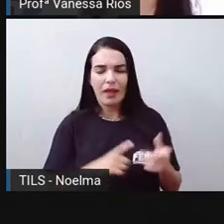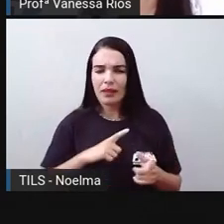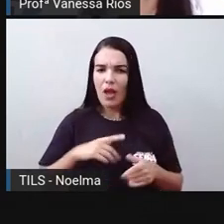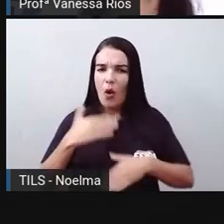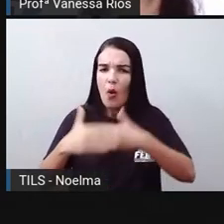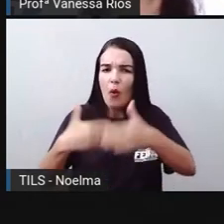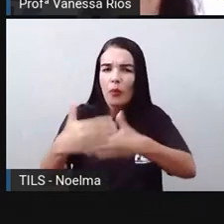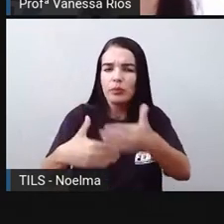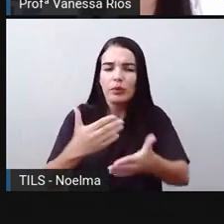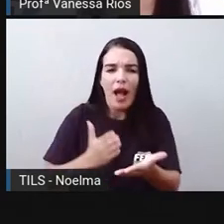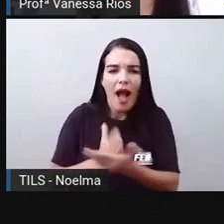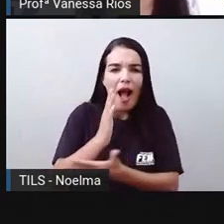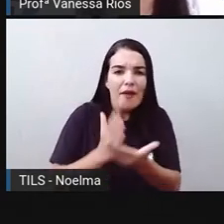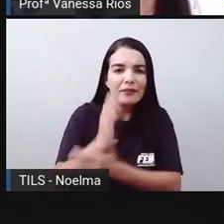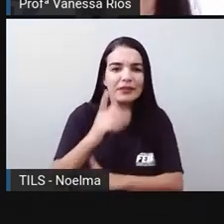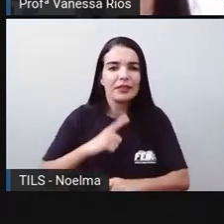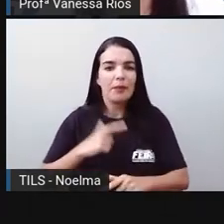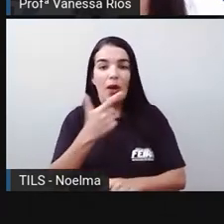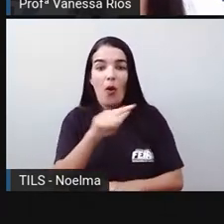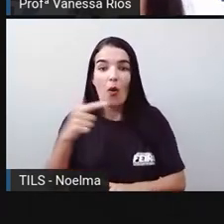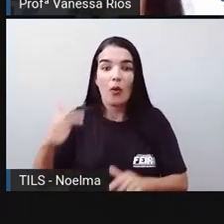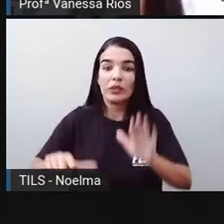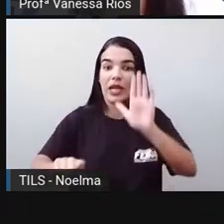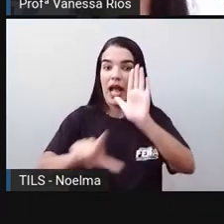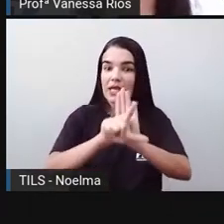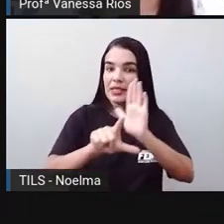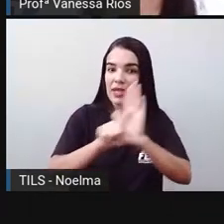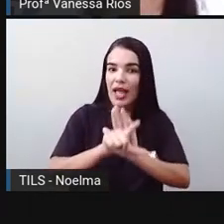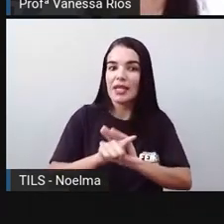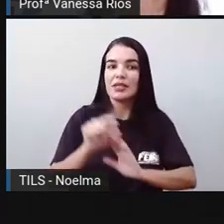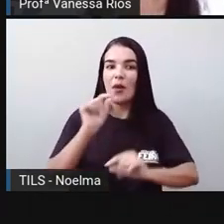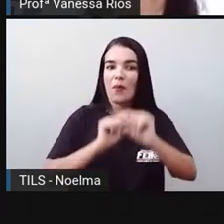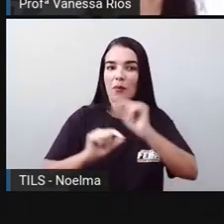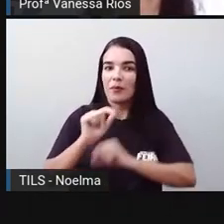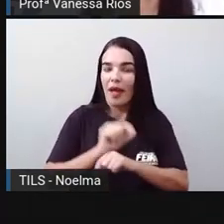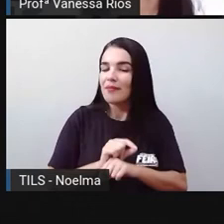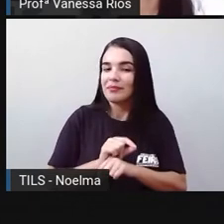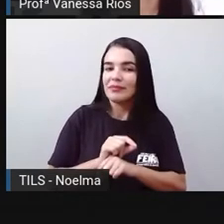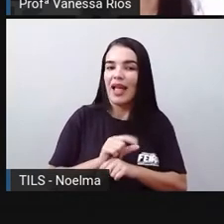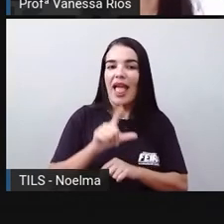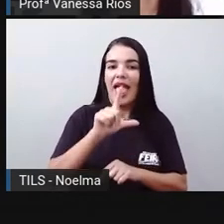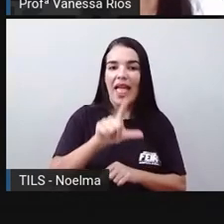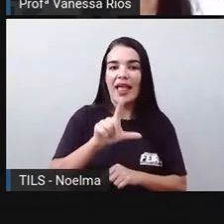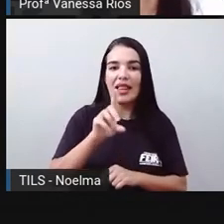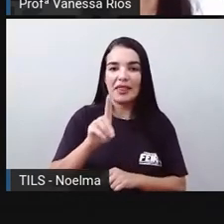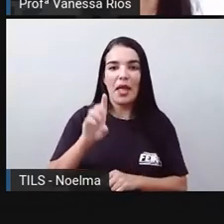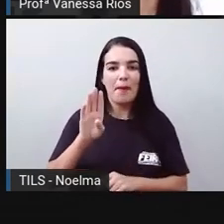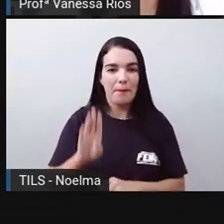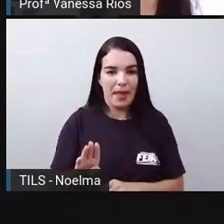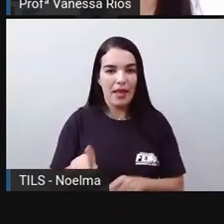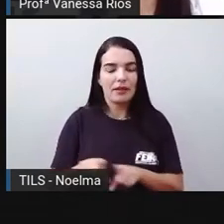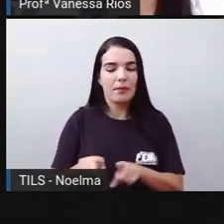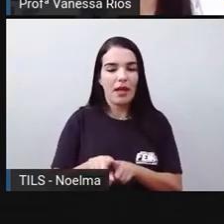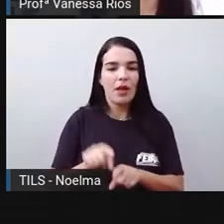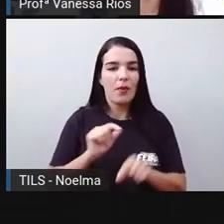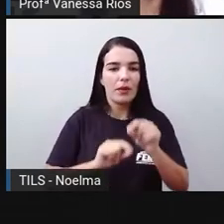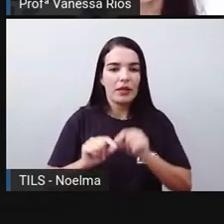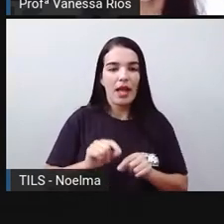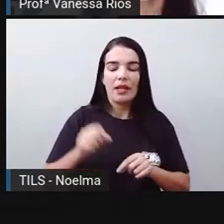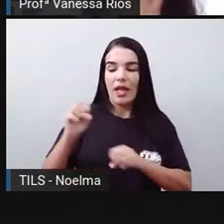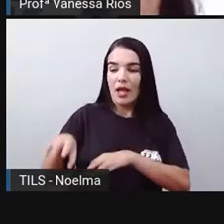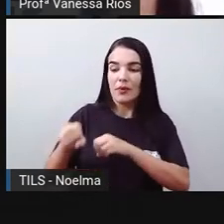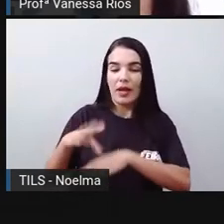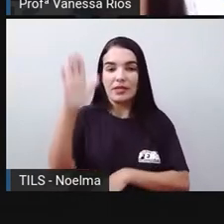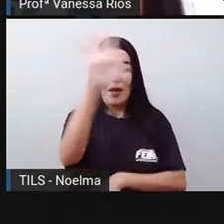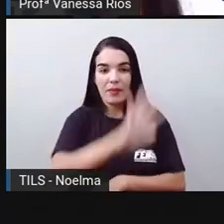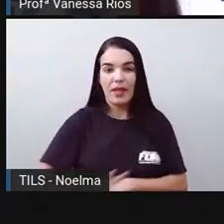outros avanços, né, outras leis que foram surgindo, aconteceram aí por meio da Lei de Diretrizes e Bases da Educação Nacional